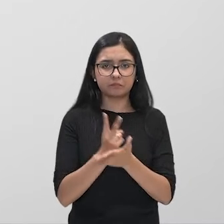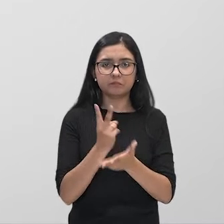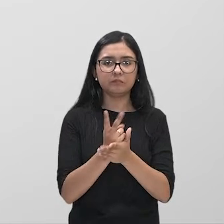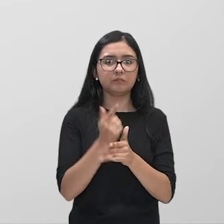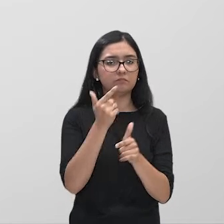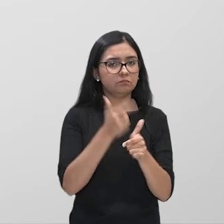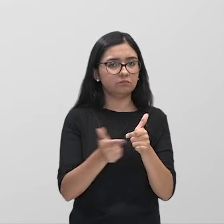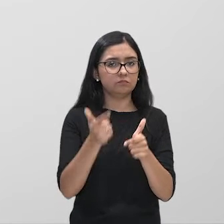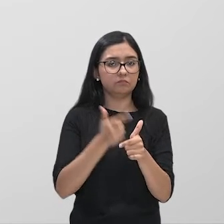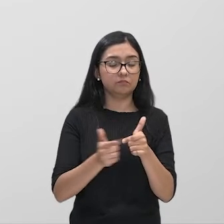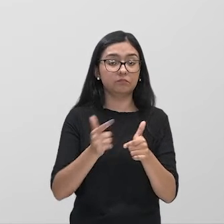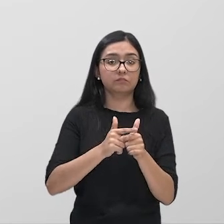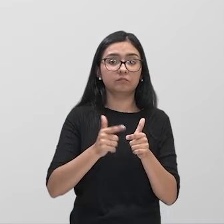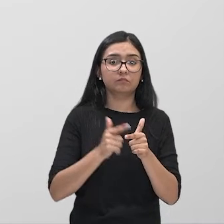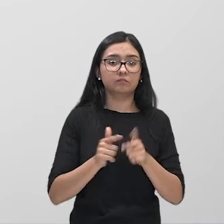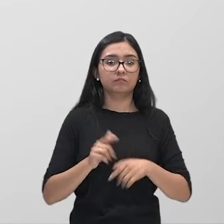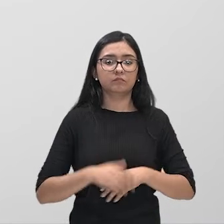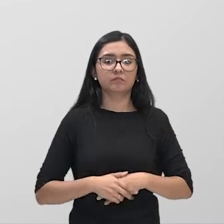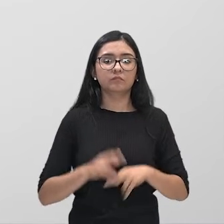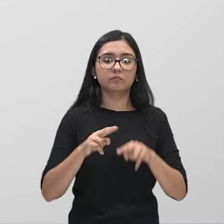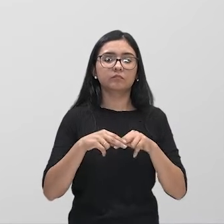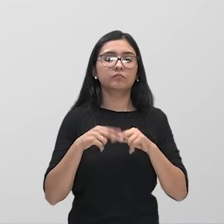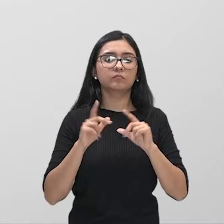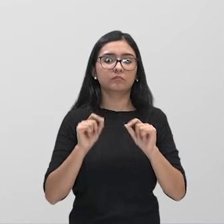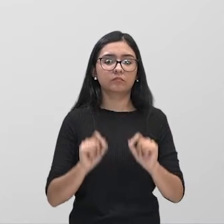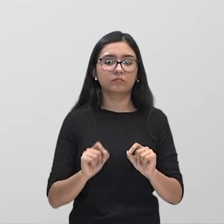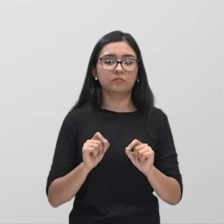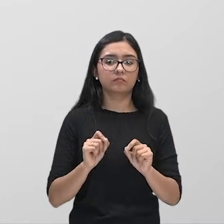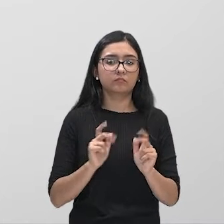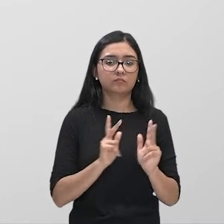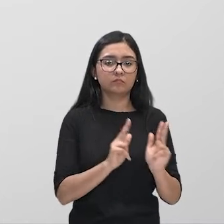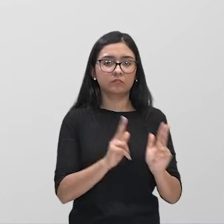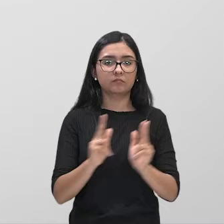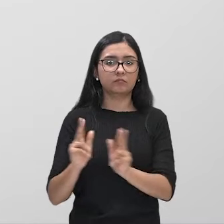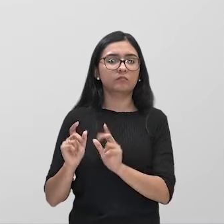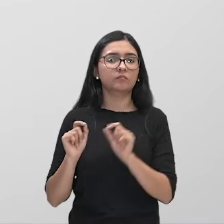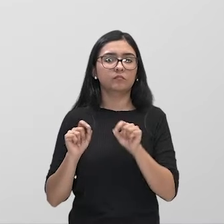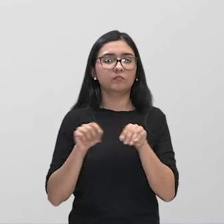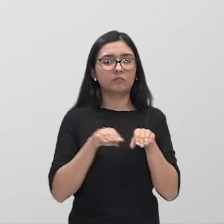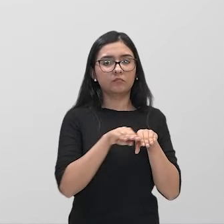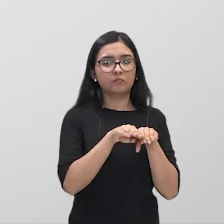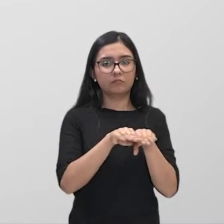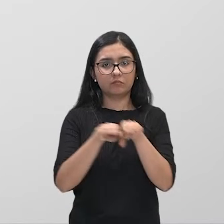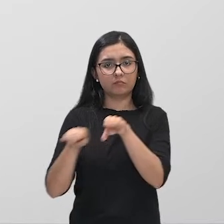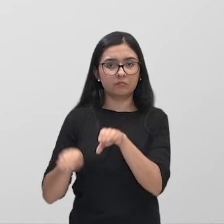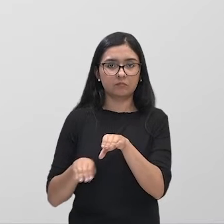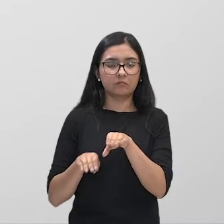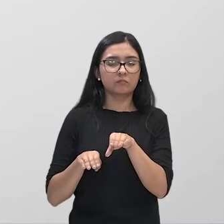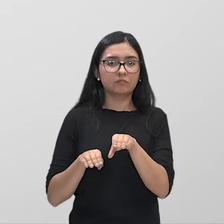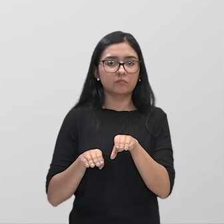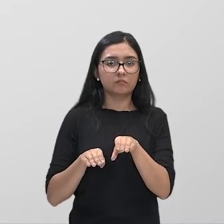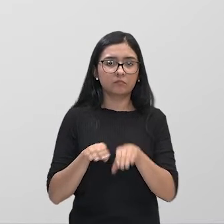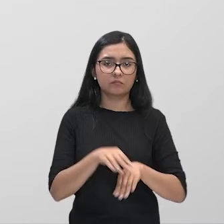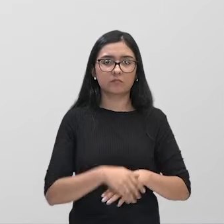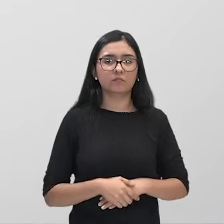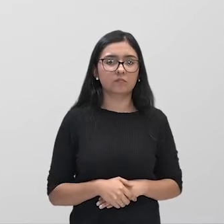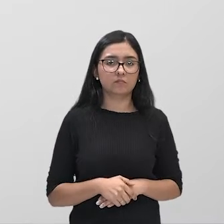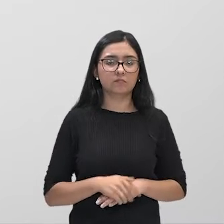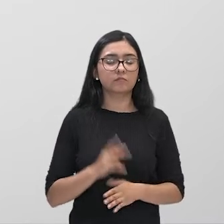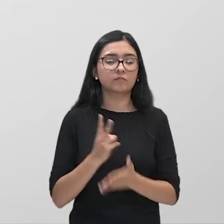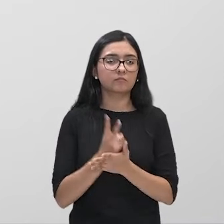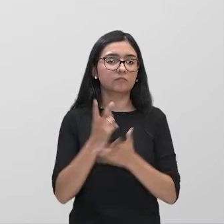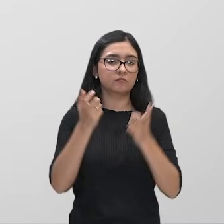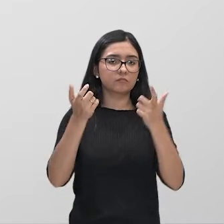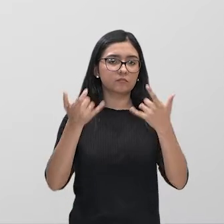A causa comum entre todas elas é a desigualdade. Aí fala sempre,